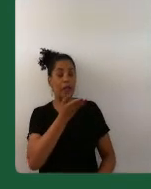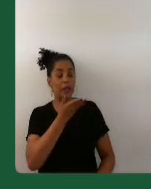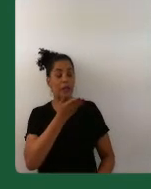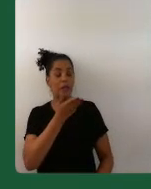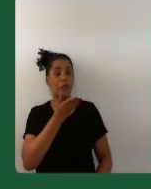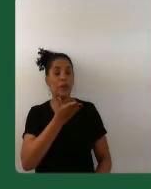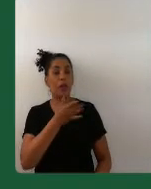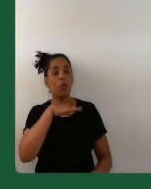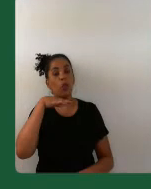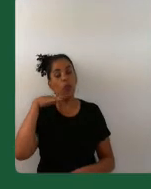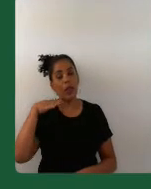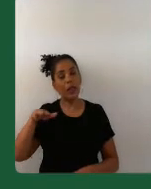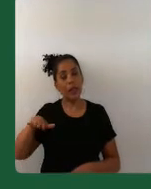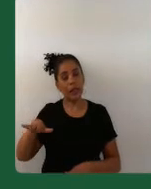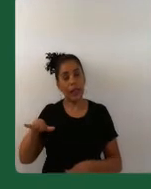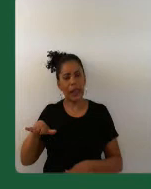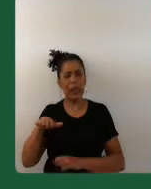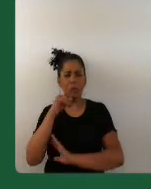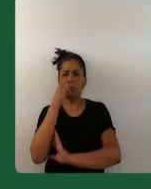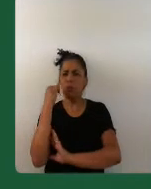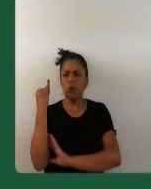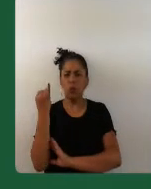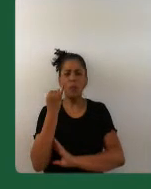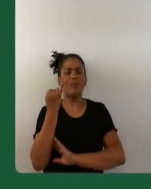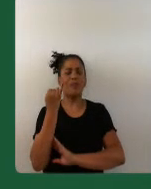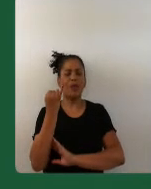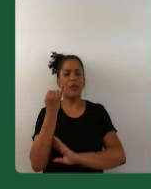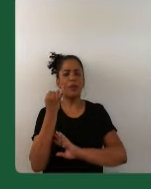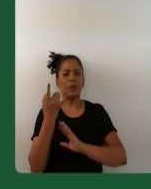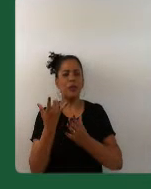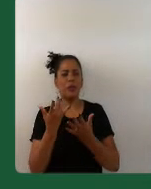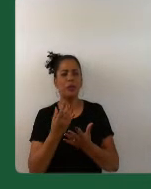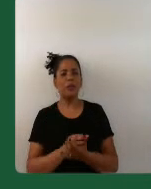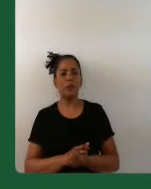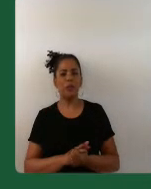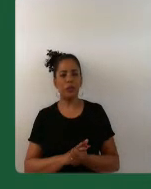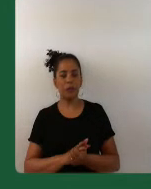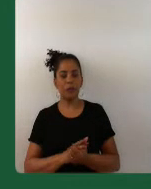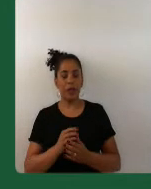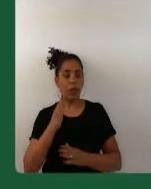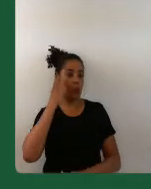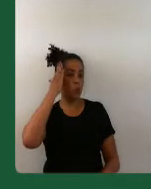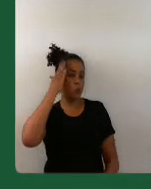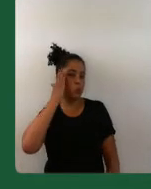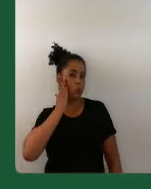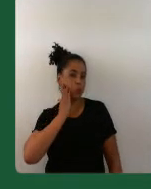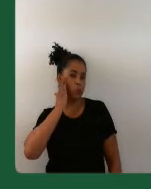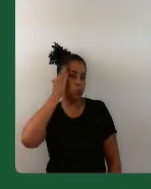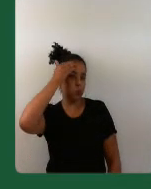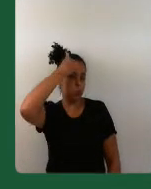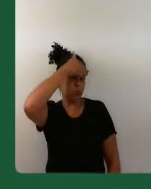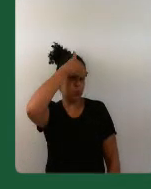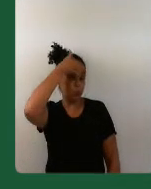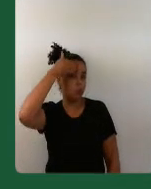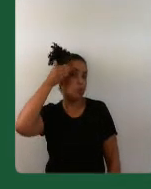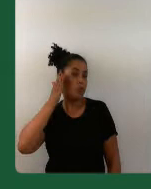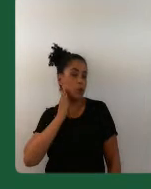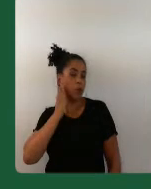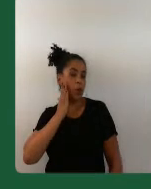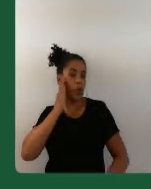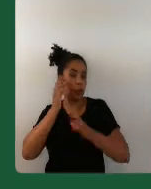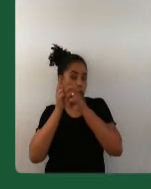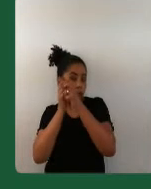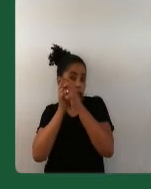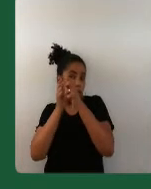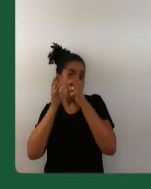com uma crâniosinostose importante, com abaulamento da região frontal, né, da testa, né, um alongamento